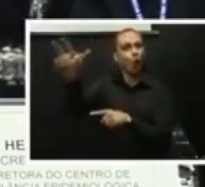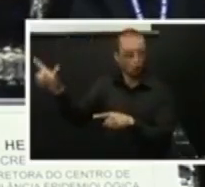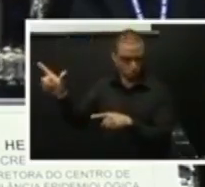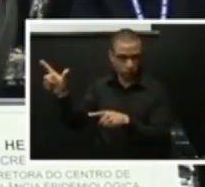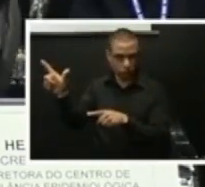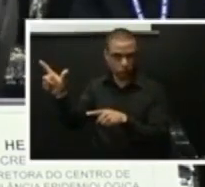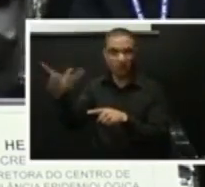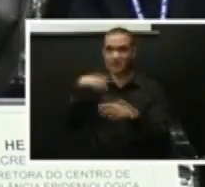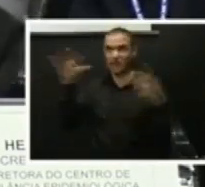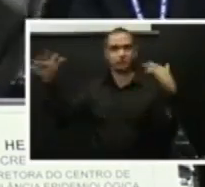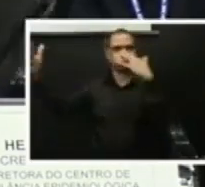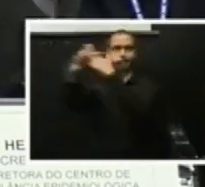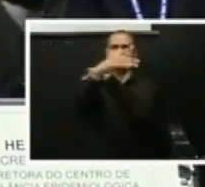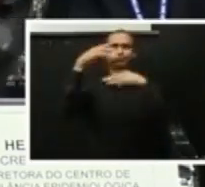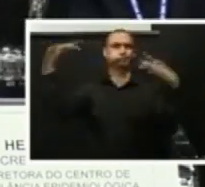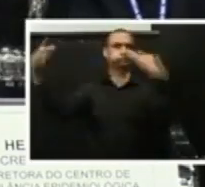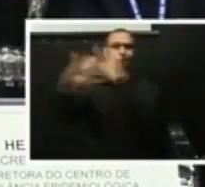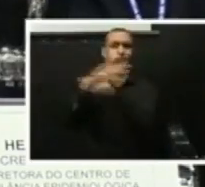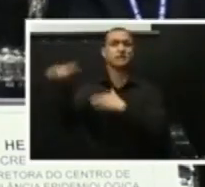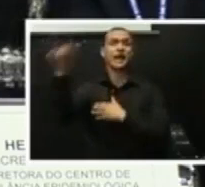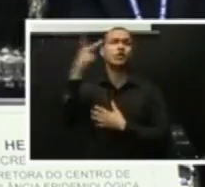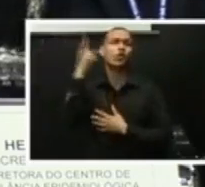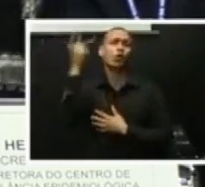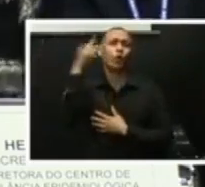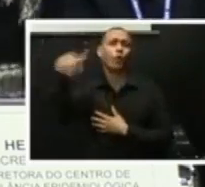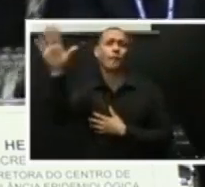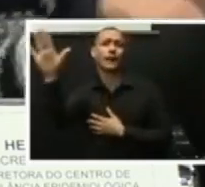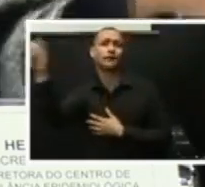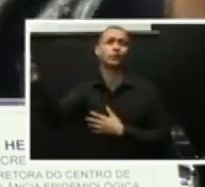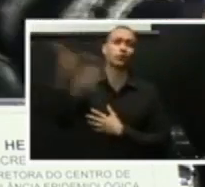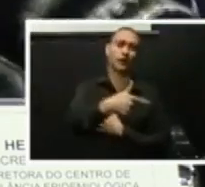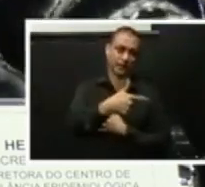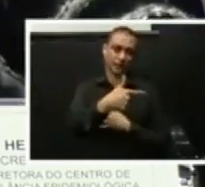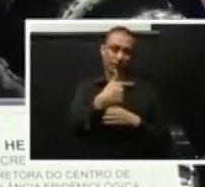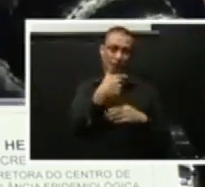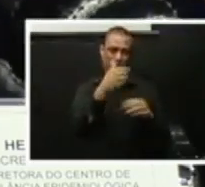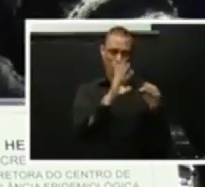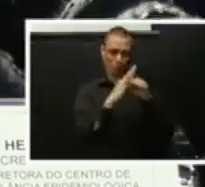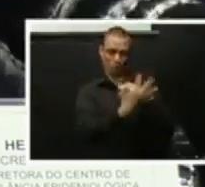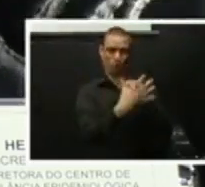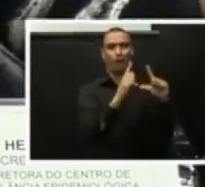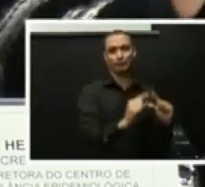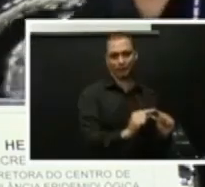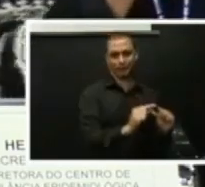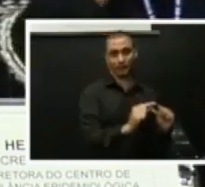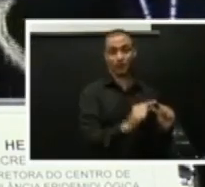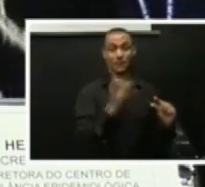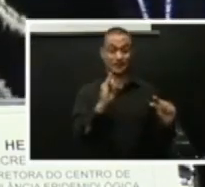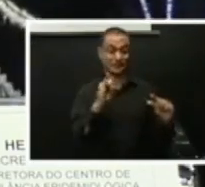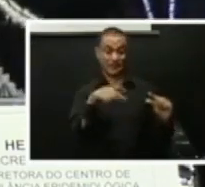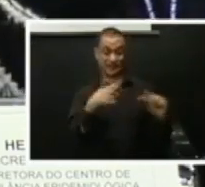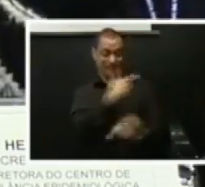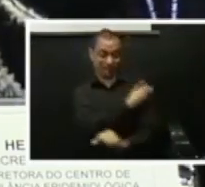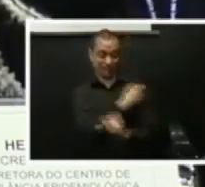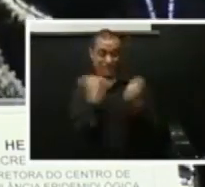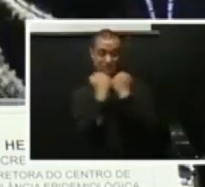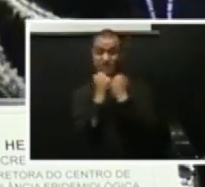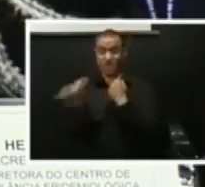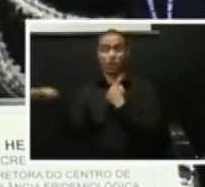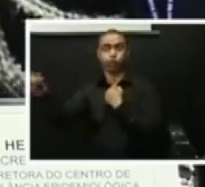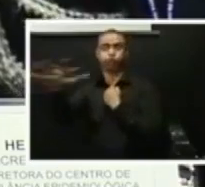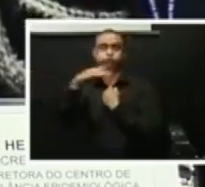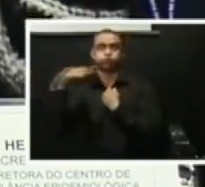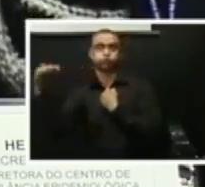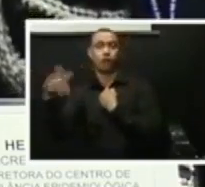são milhares de vezes mais comuns do que o coronavírus para um eventual profissional de